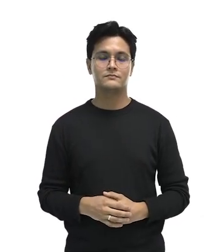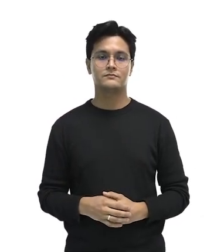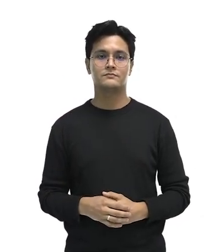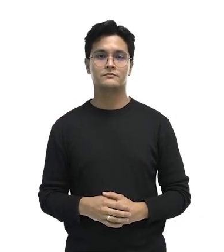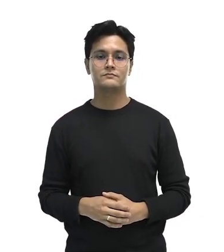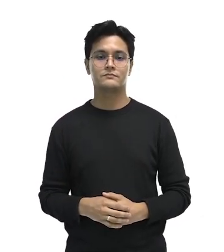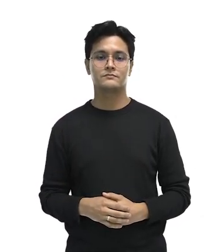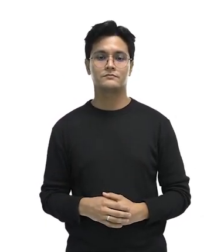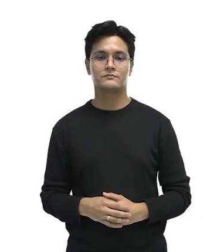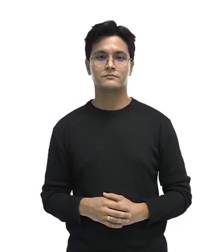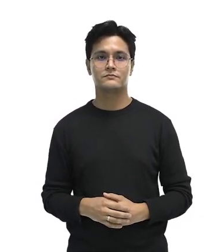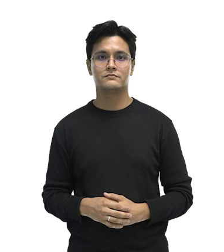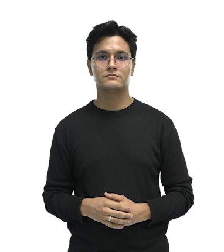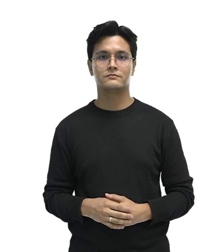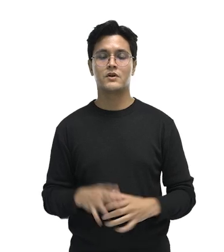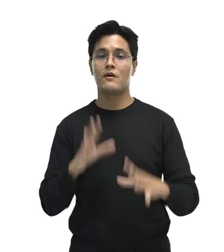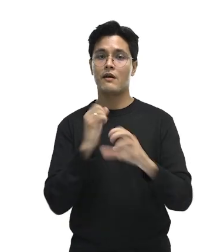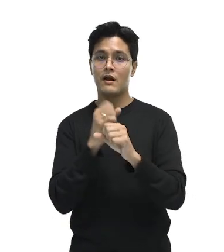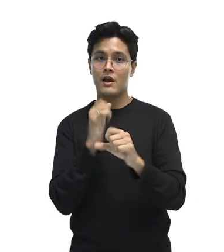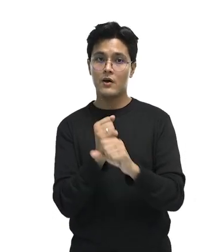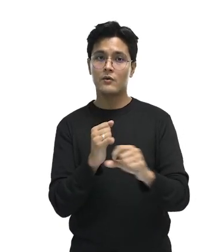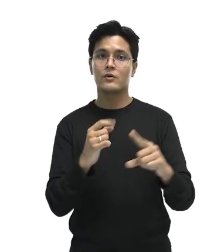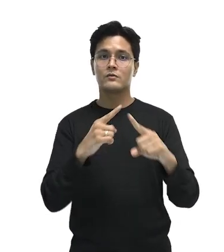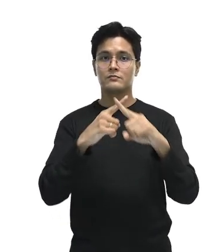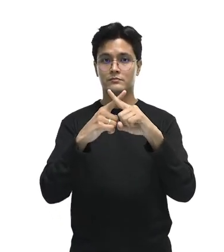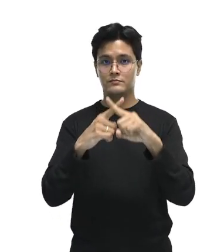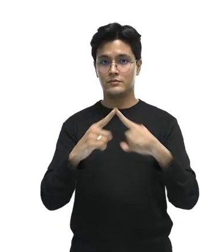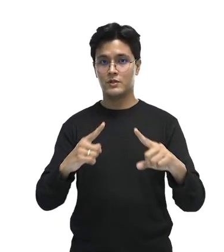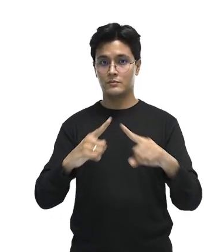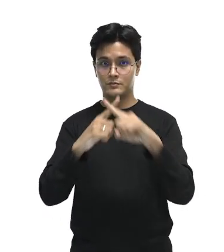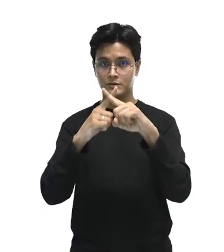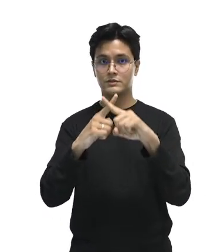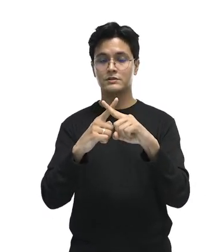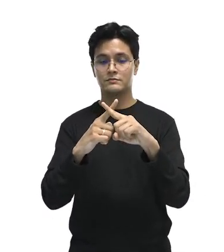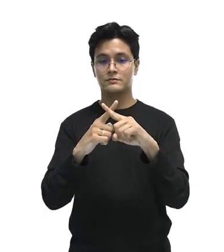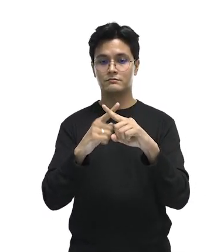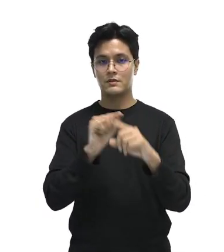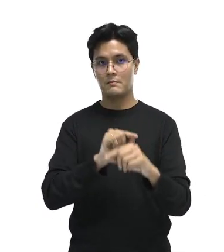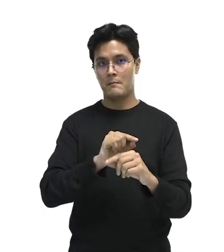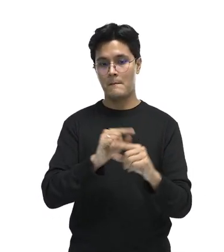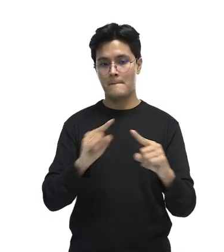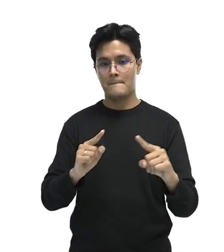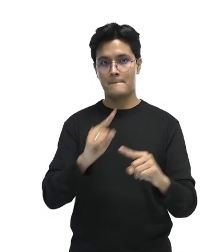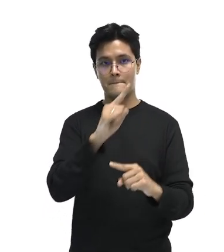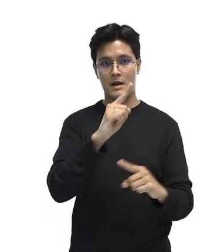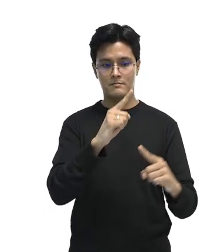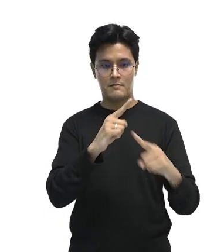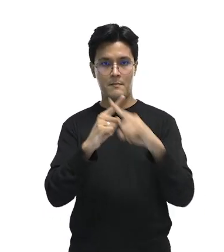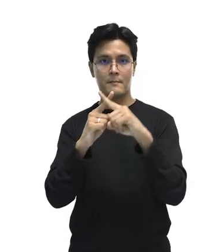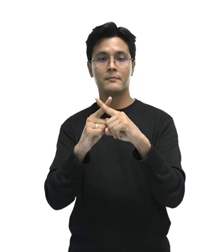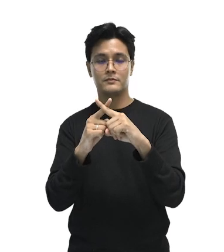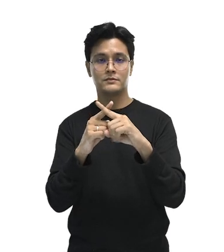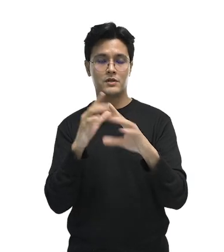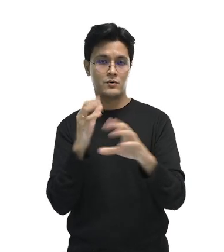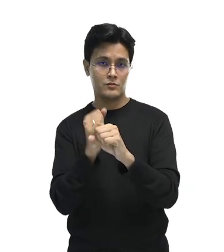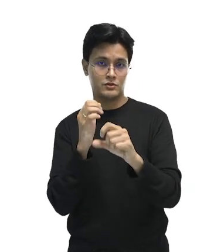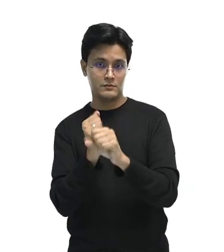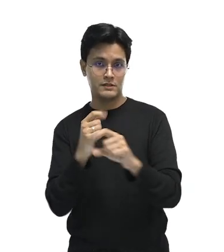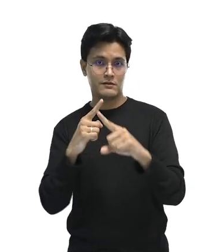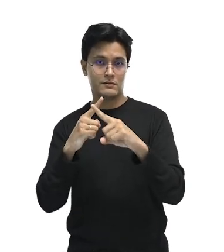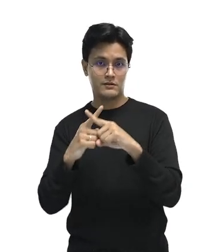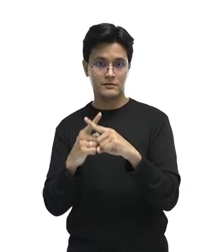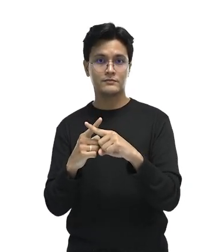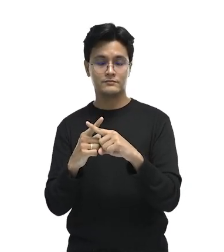Na proporção, você multiplica o produto dos meios pelos extremos, tá? Ou seja, multiplica os termos que